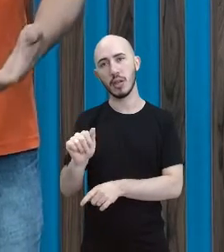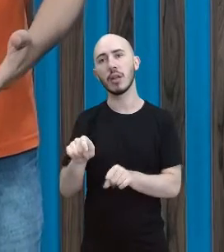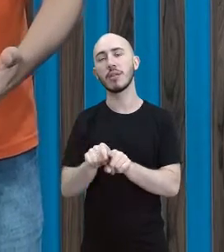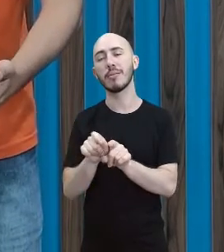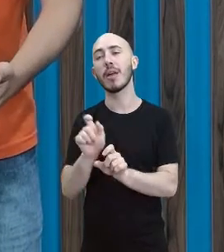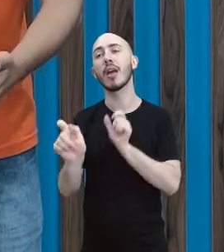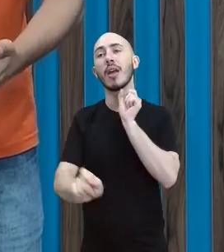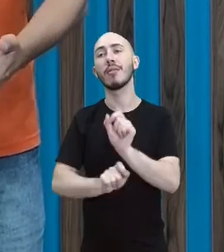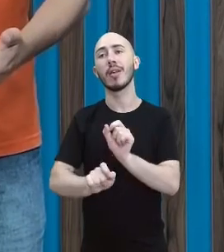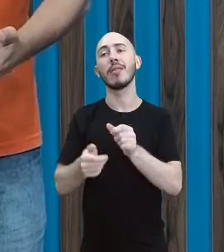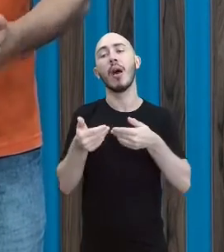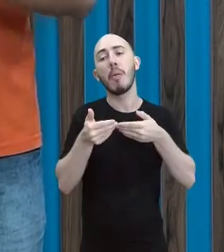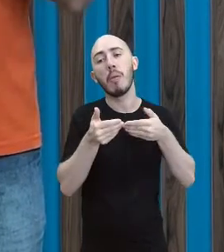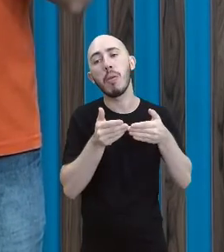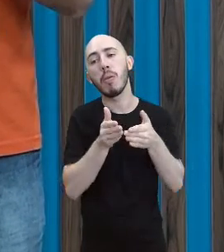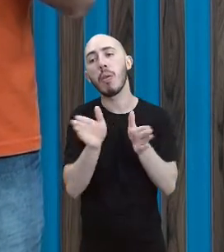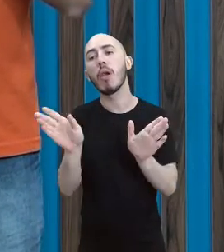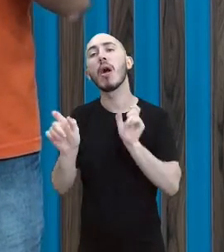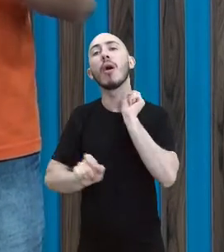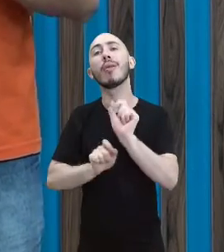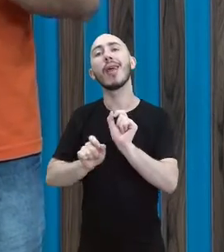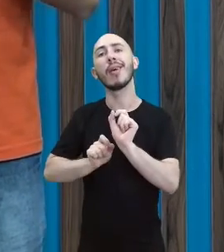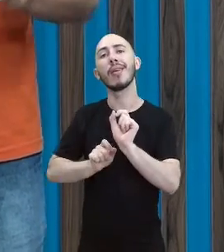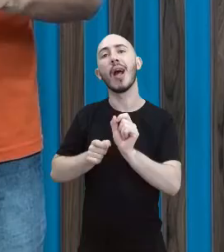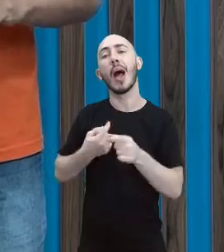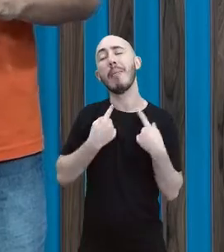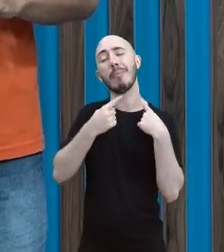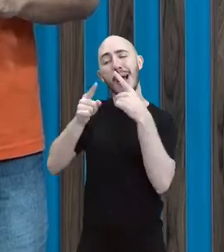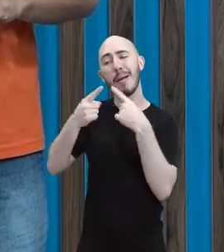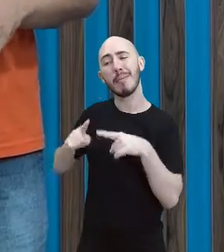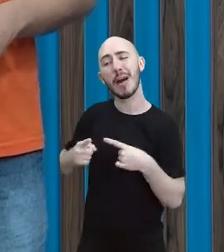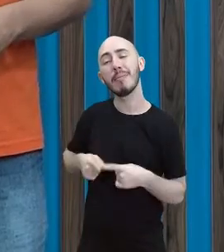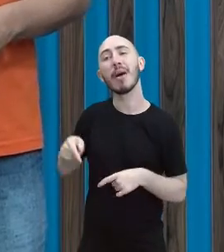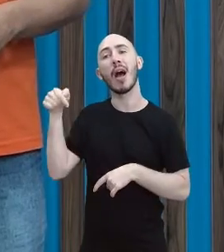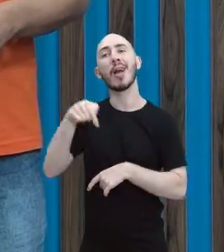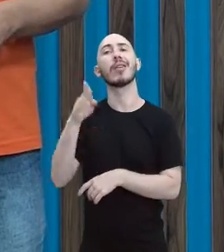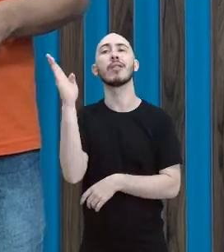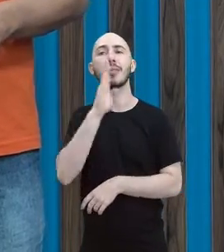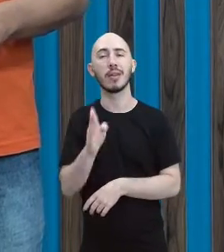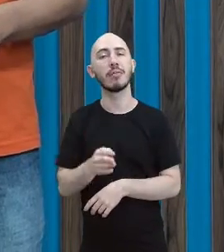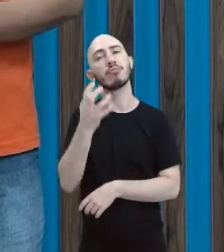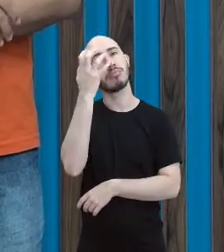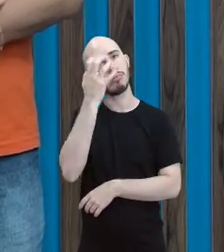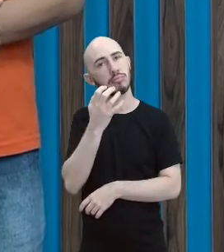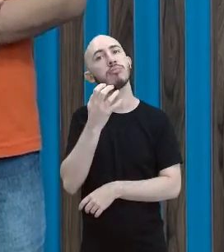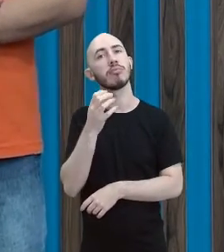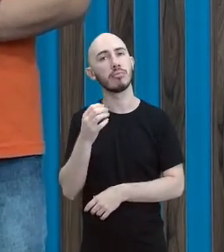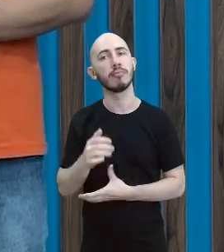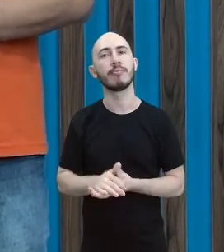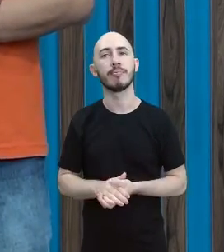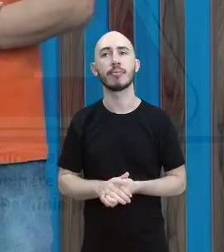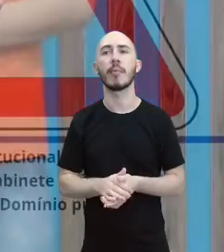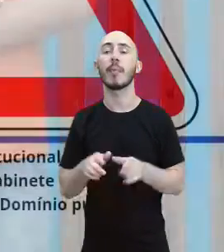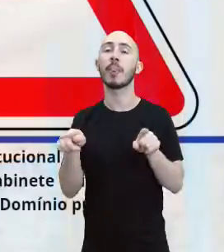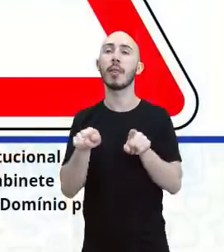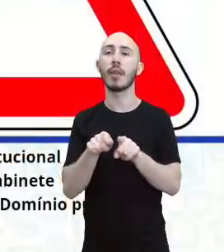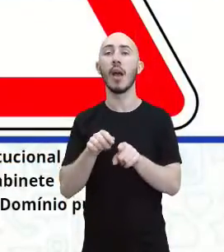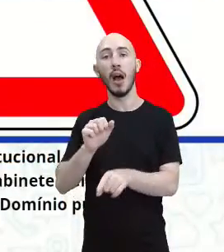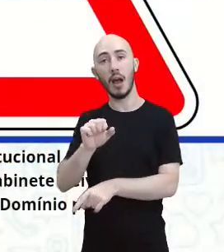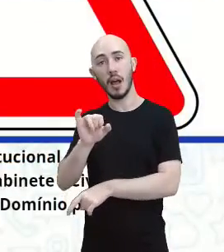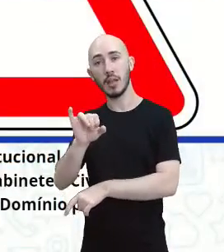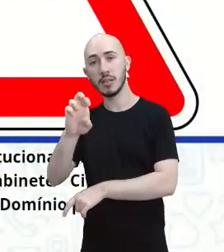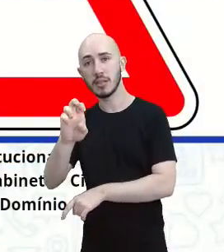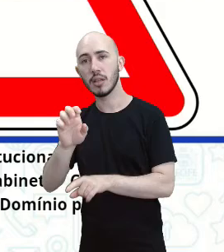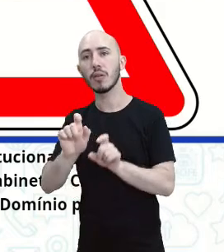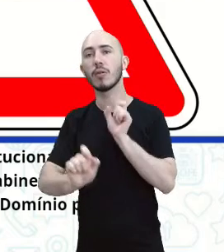para a perseguição no Brasil, o que foi muito sério, muito complicado. Então, além disso, ela também permitia ao presidente